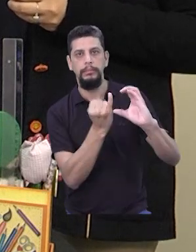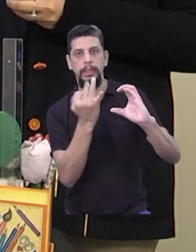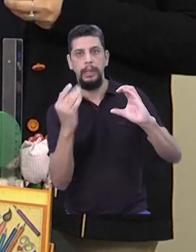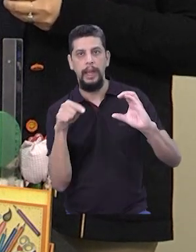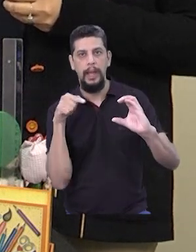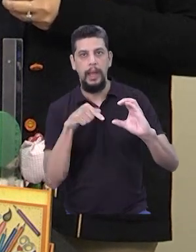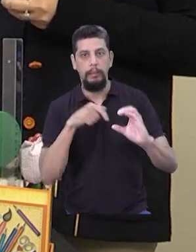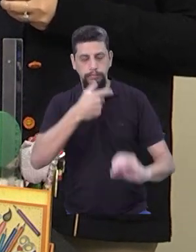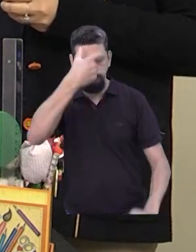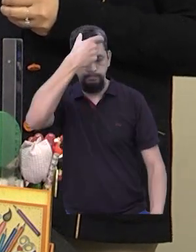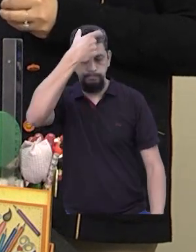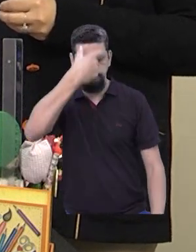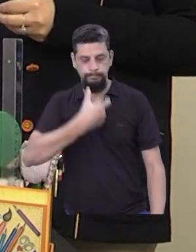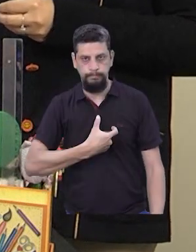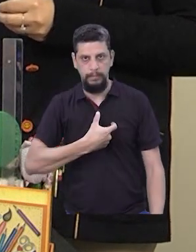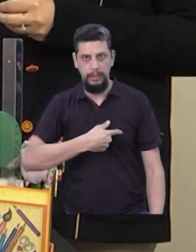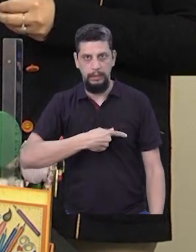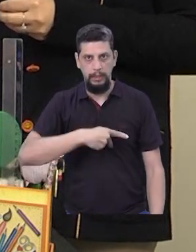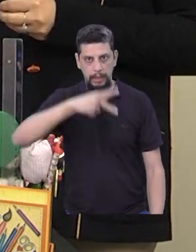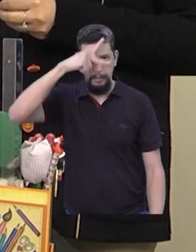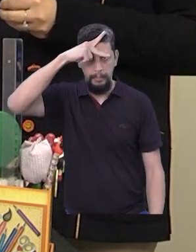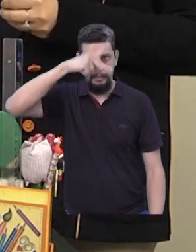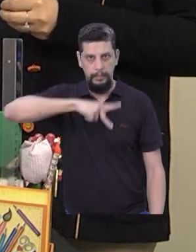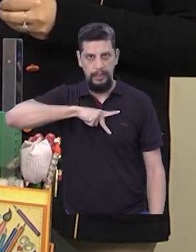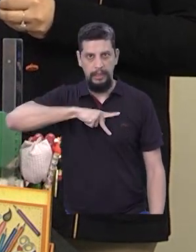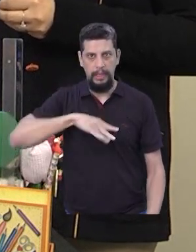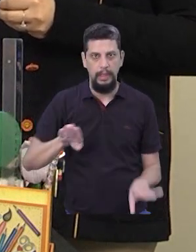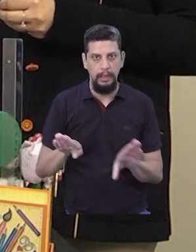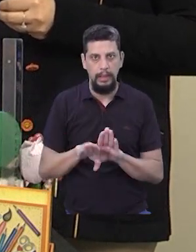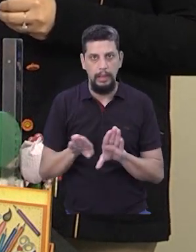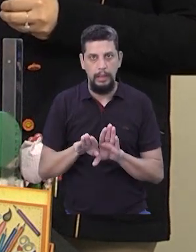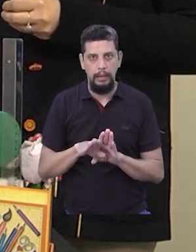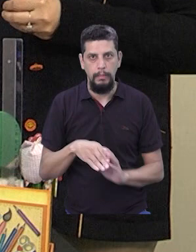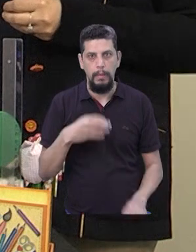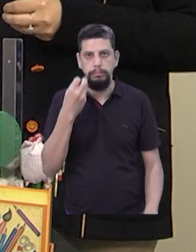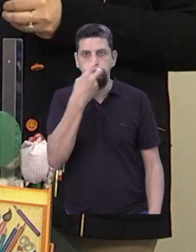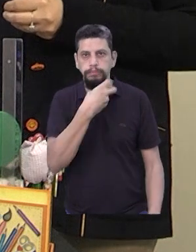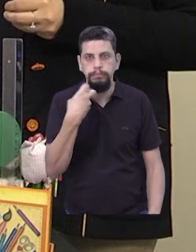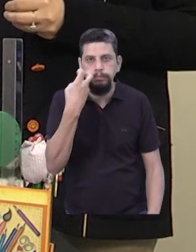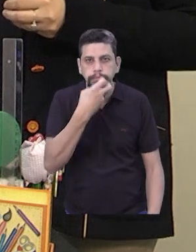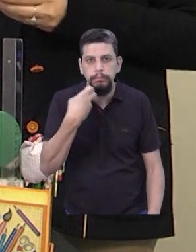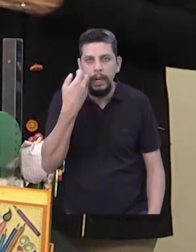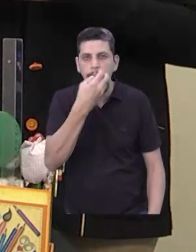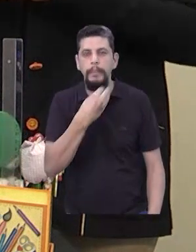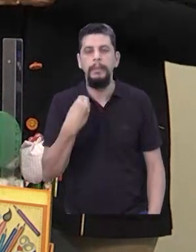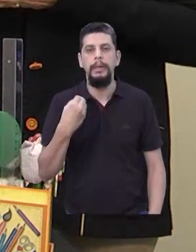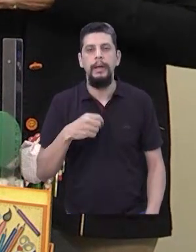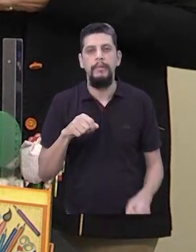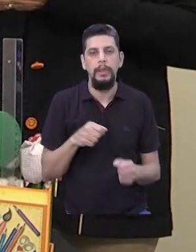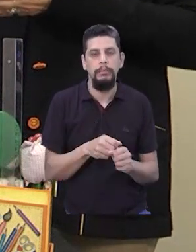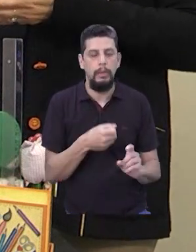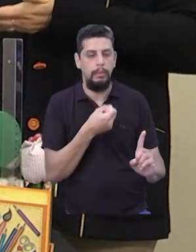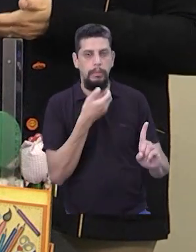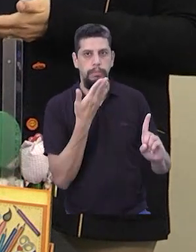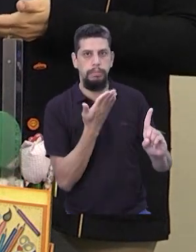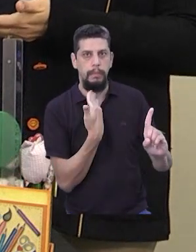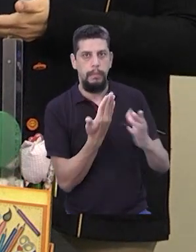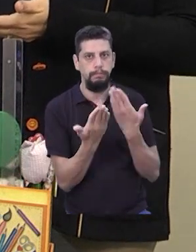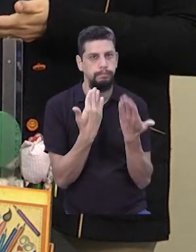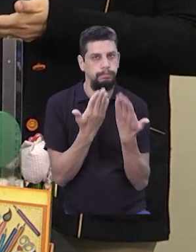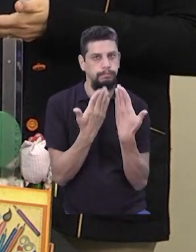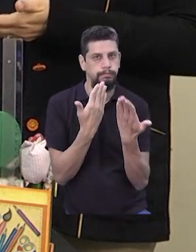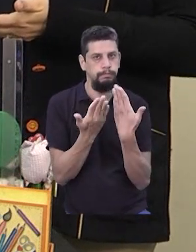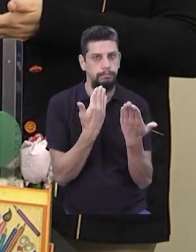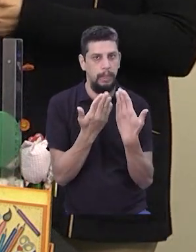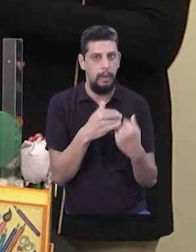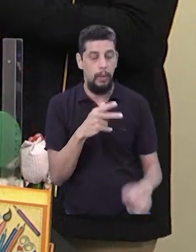características. Ela é bem pessoal, ela, a princípio, ela é oral. Então eu entrevisto, por exemplo, vou entrevistar a